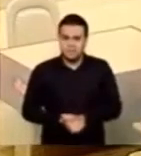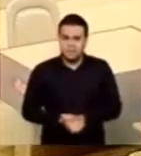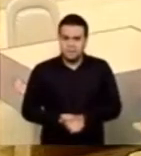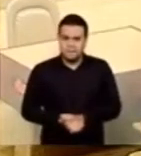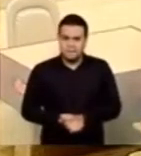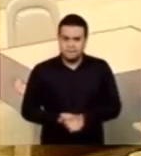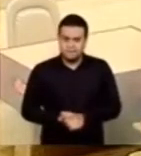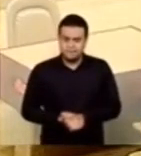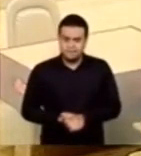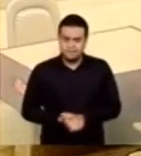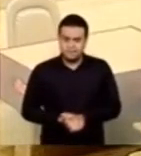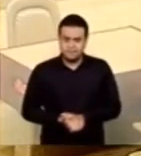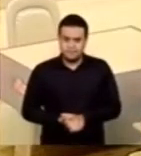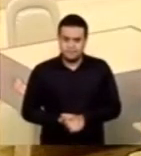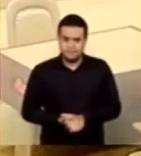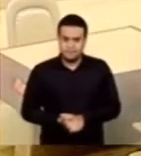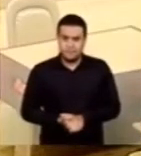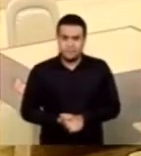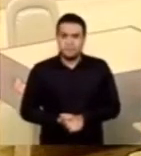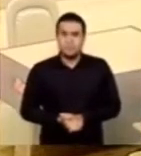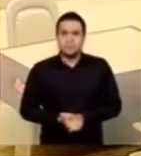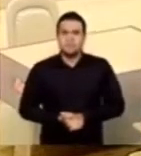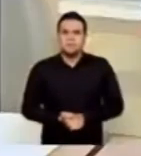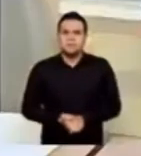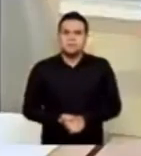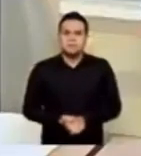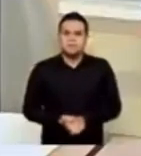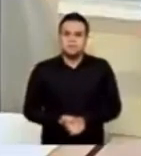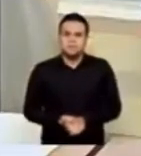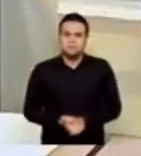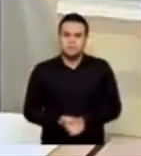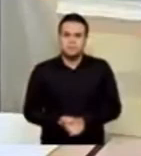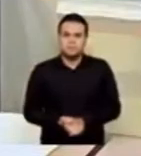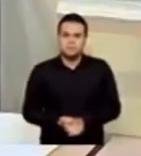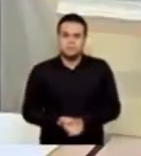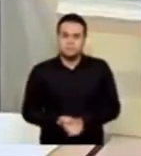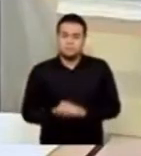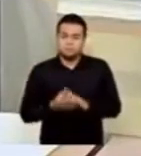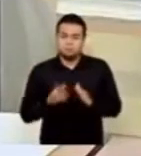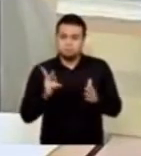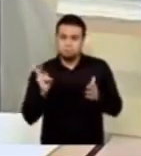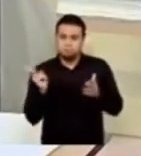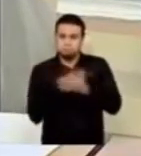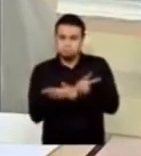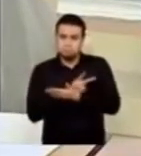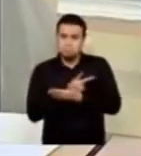E ocorreu de maneira avassaladora nas